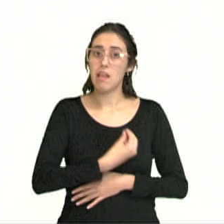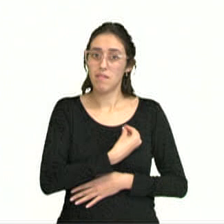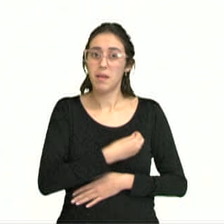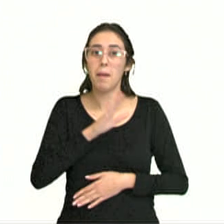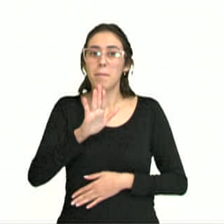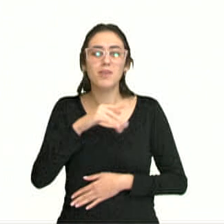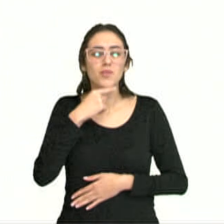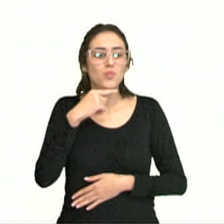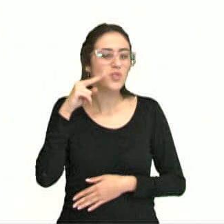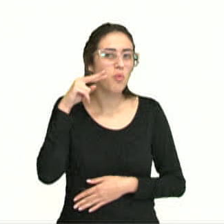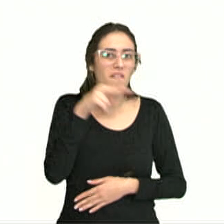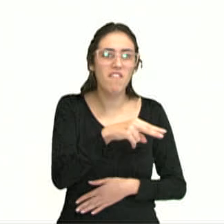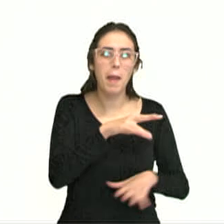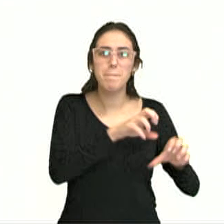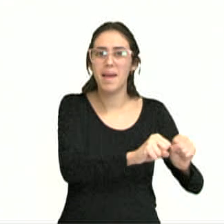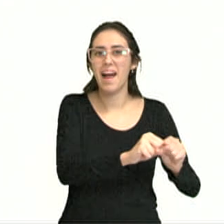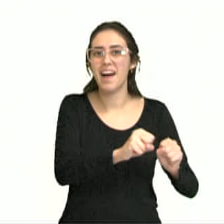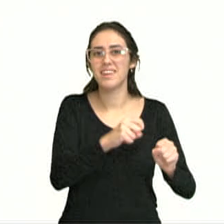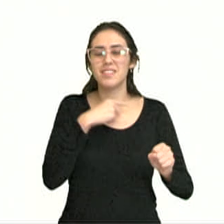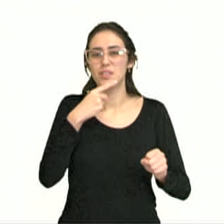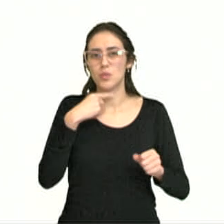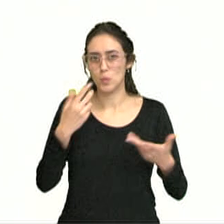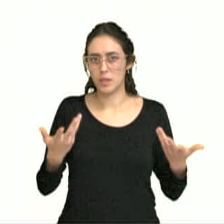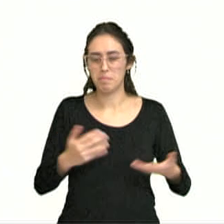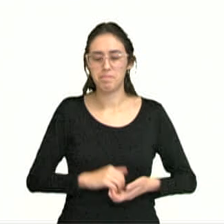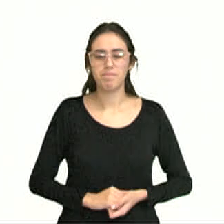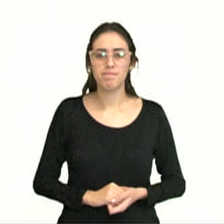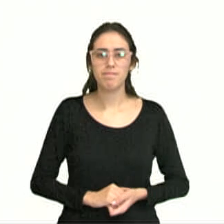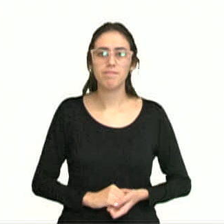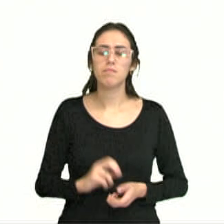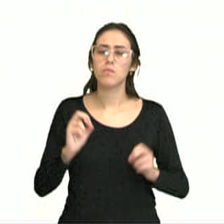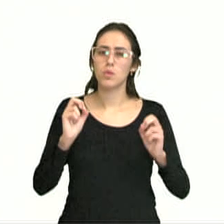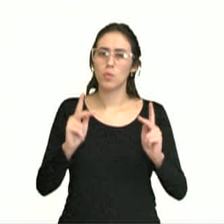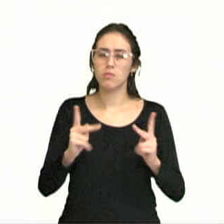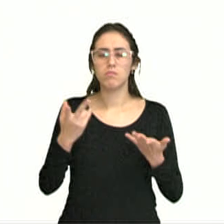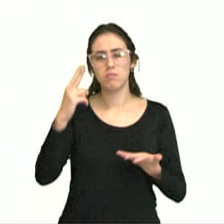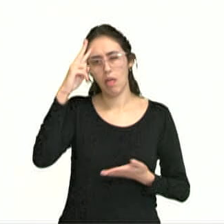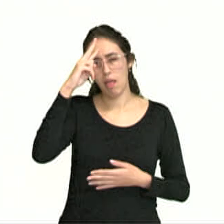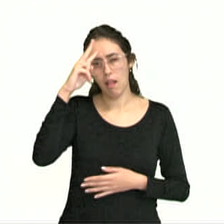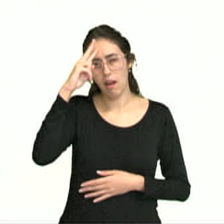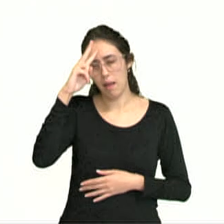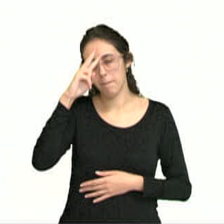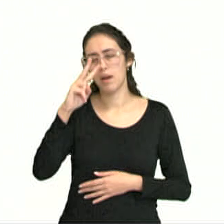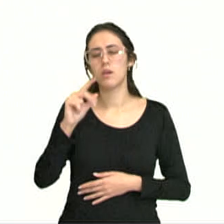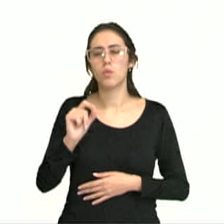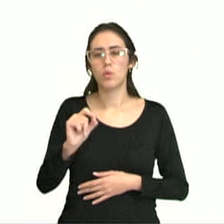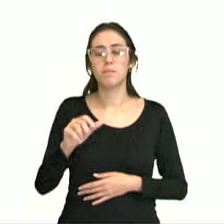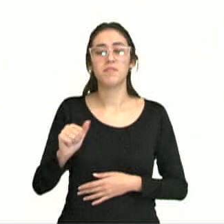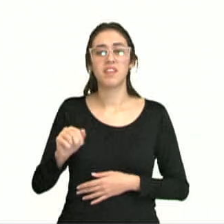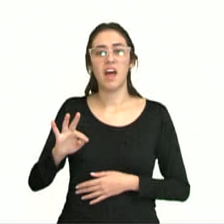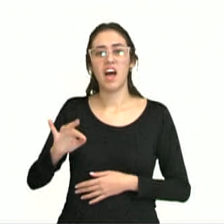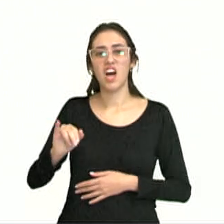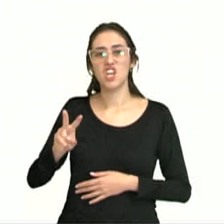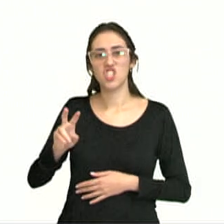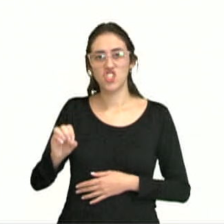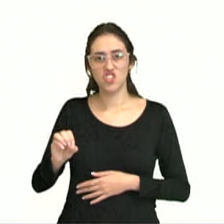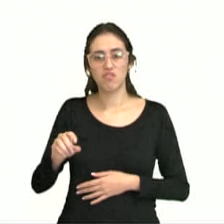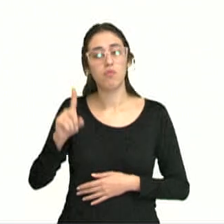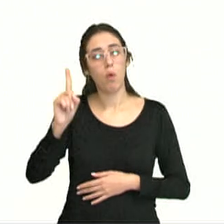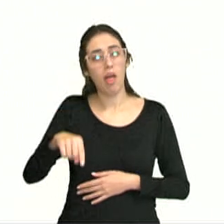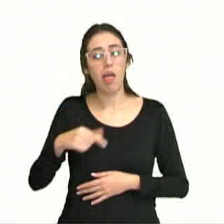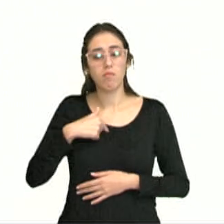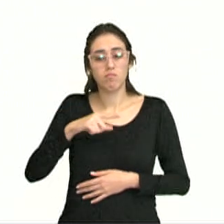eu não consigo tocá-los, né? Então vamos lá. Para começar, vamos relembrar que um ativo financeiro é um tipo de